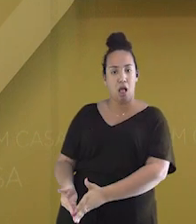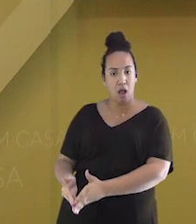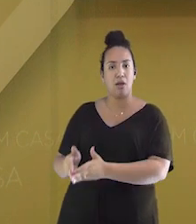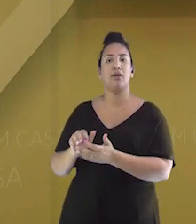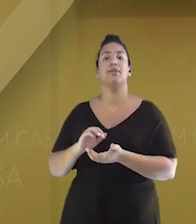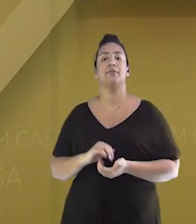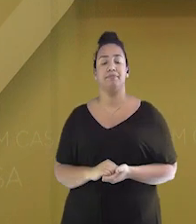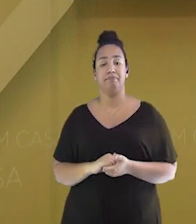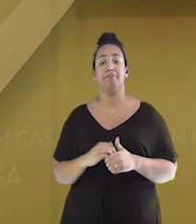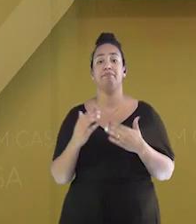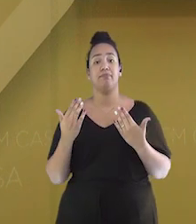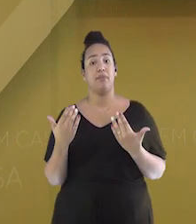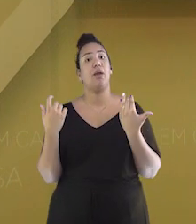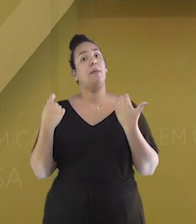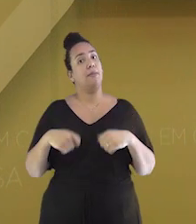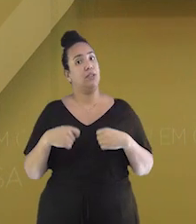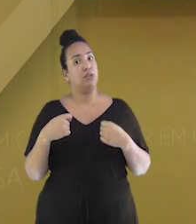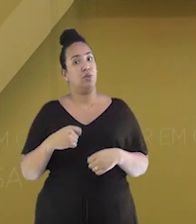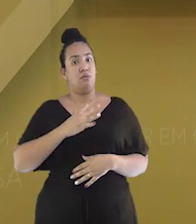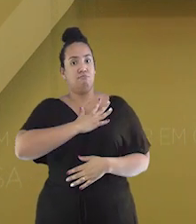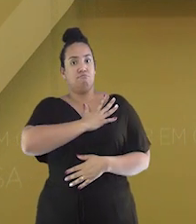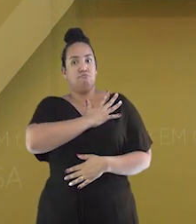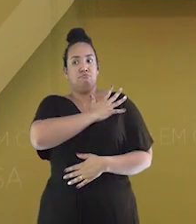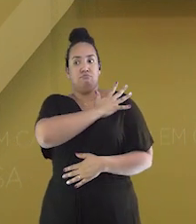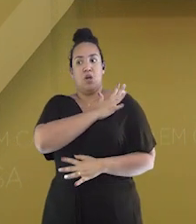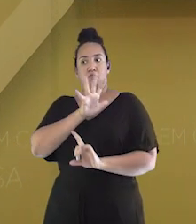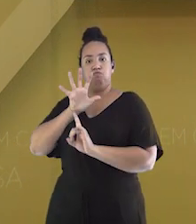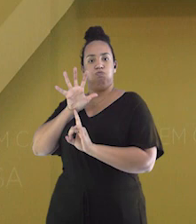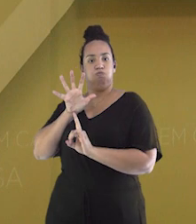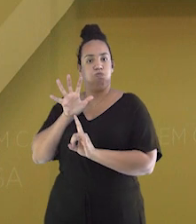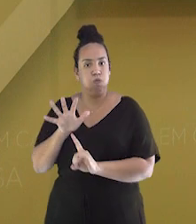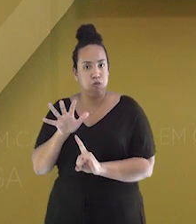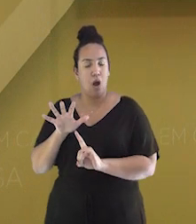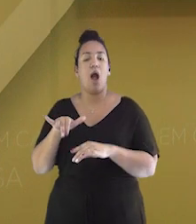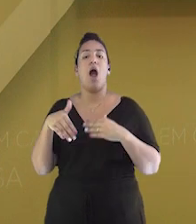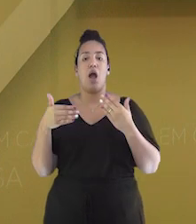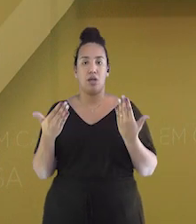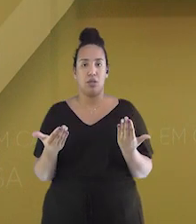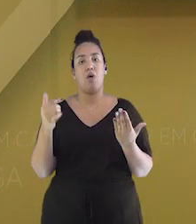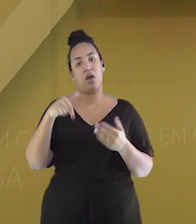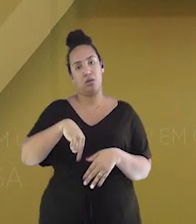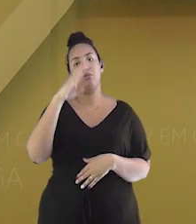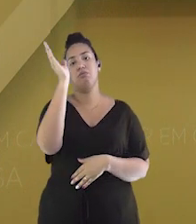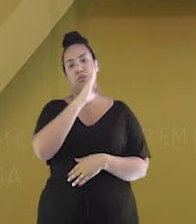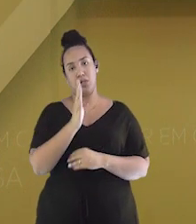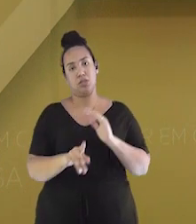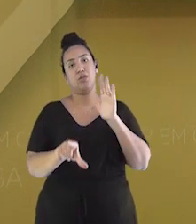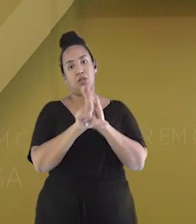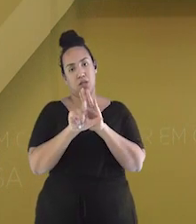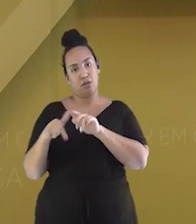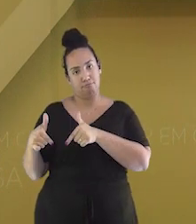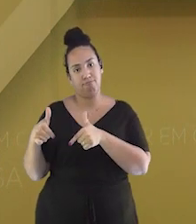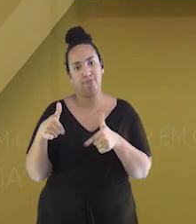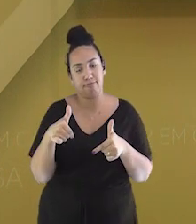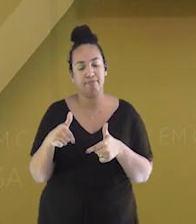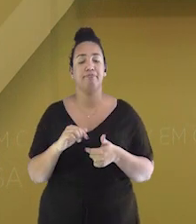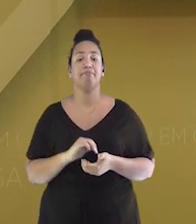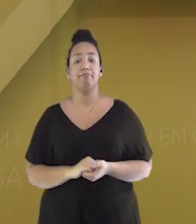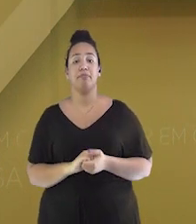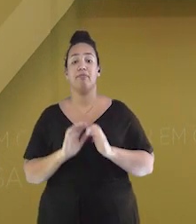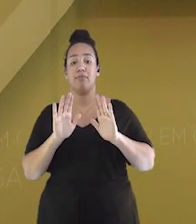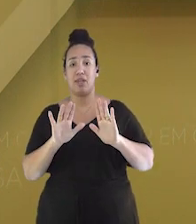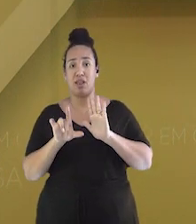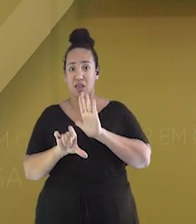Foi necessário uma pressão militar de grande potência para que, de fato, a lei entrasse em vigor. Mas essa lei